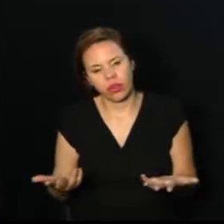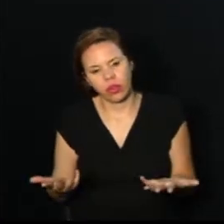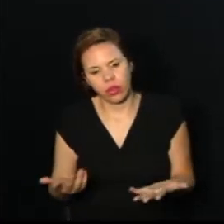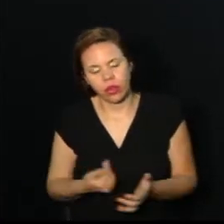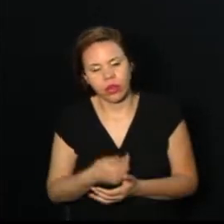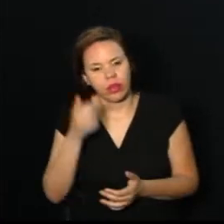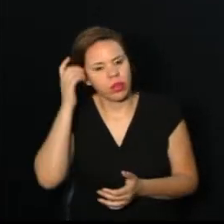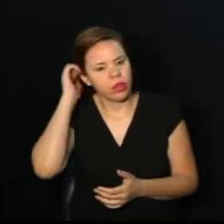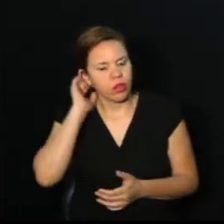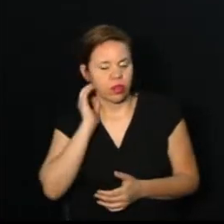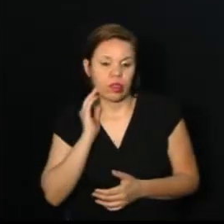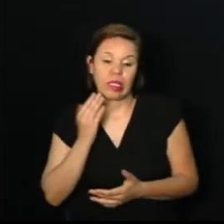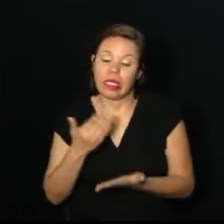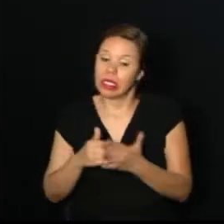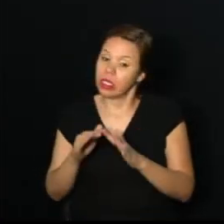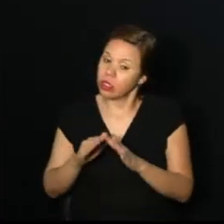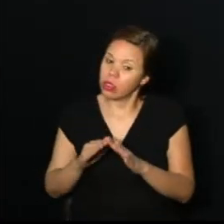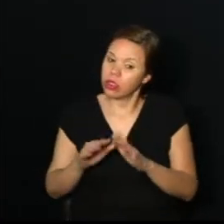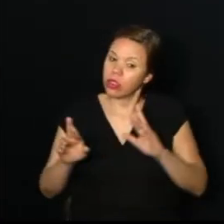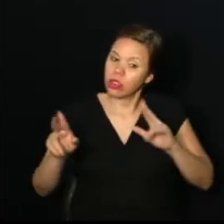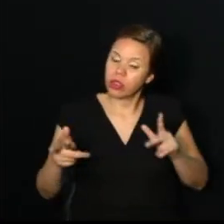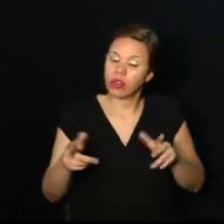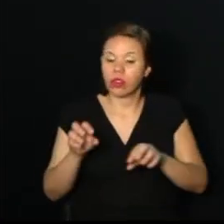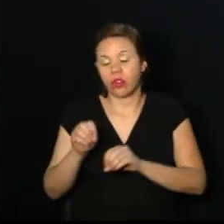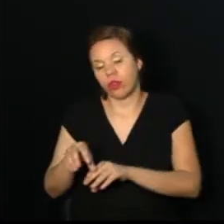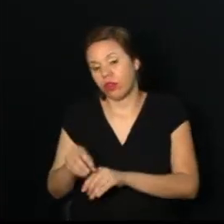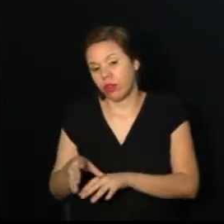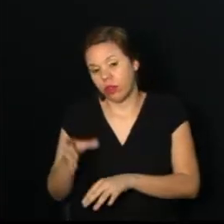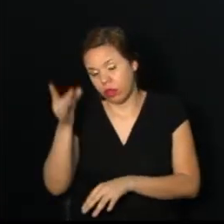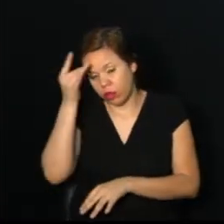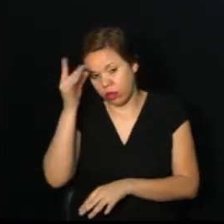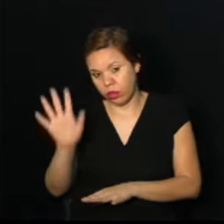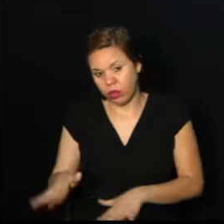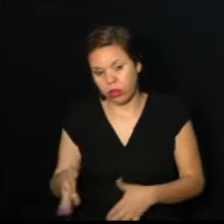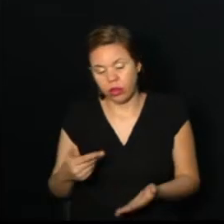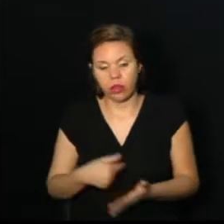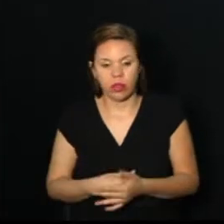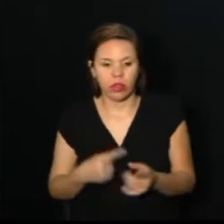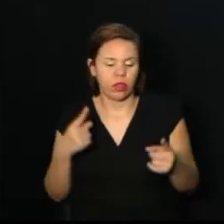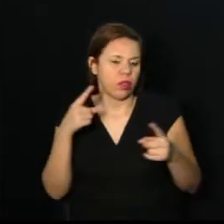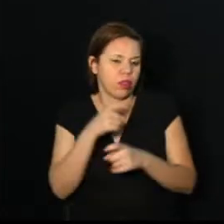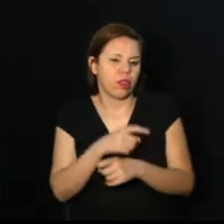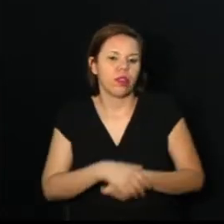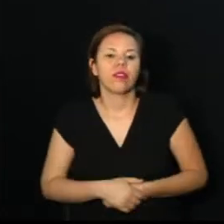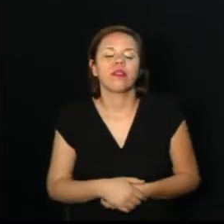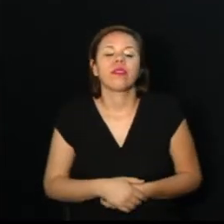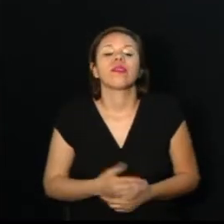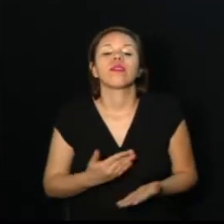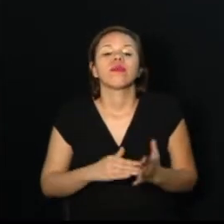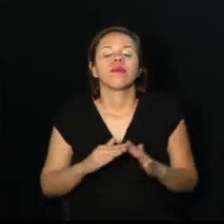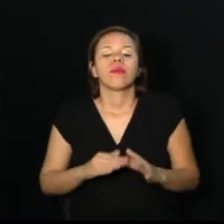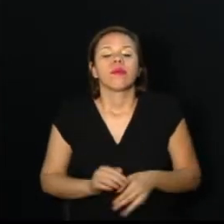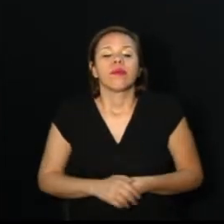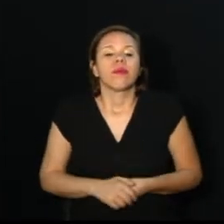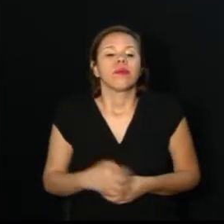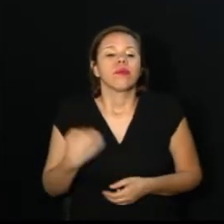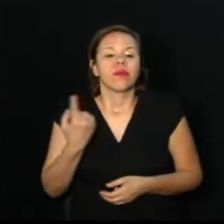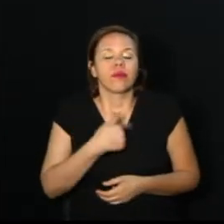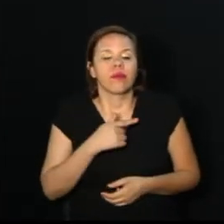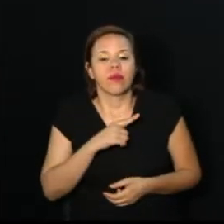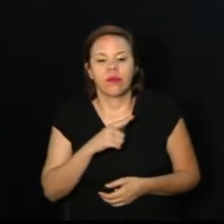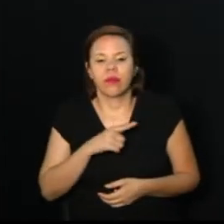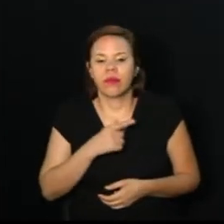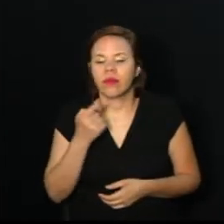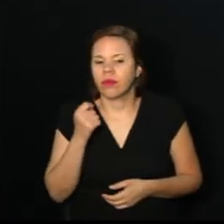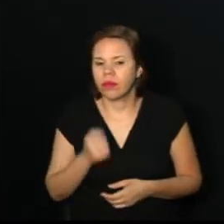distúrbio escolar ou educacional. Na dificuldade escolar, nós temos